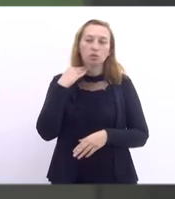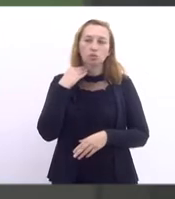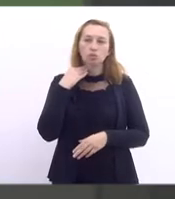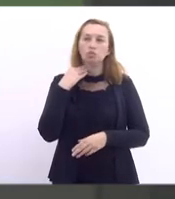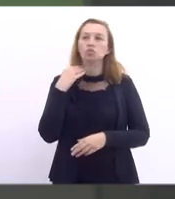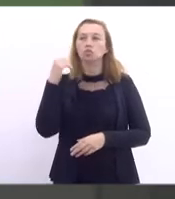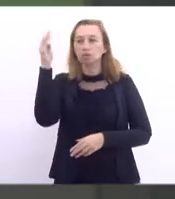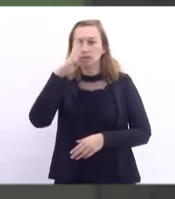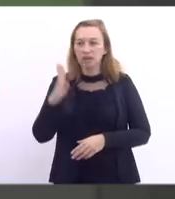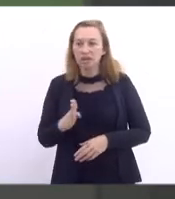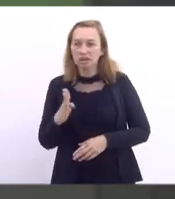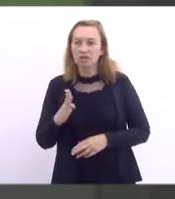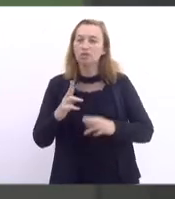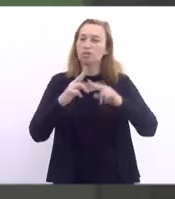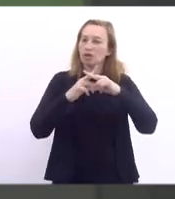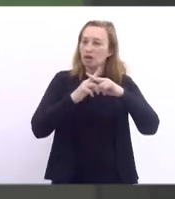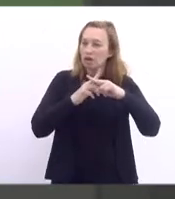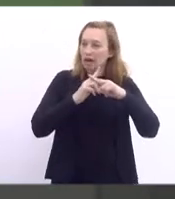Caixa